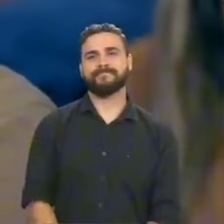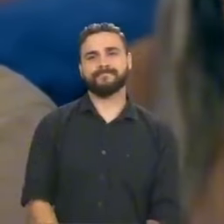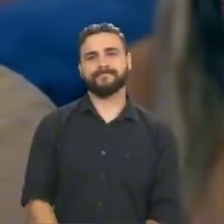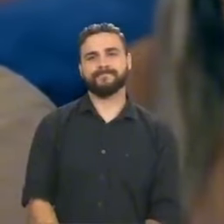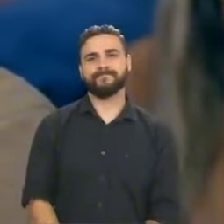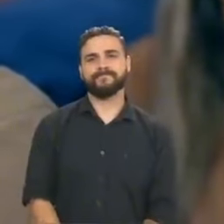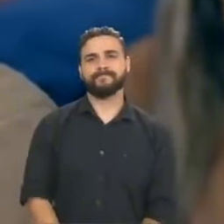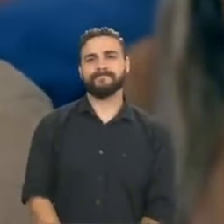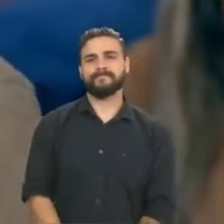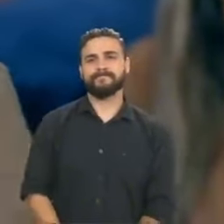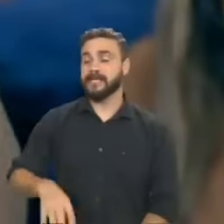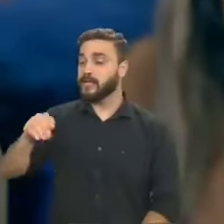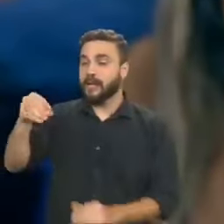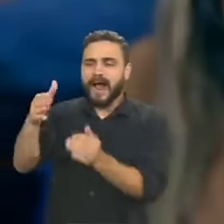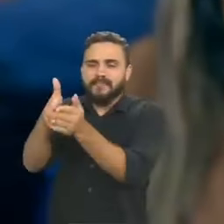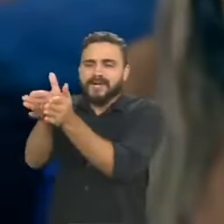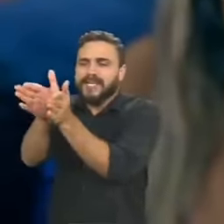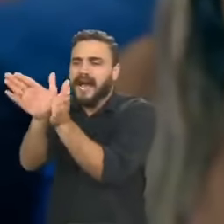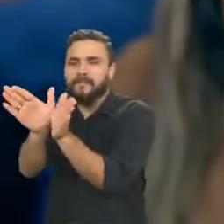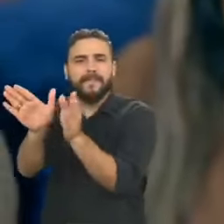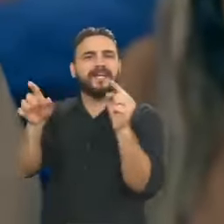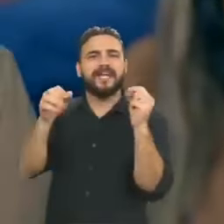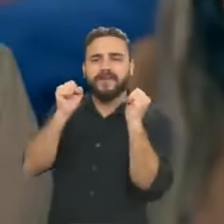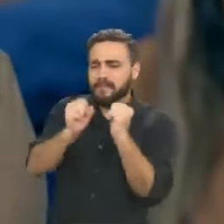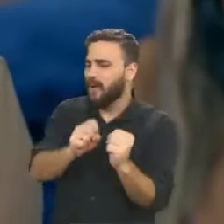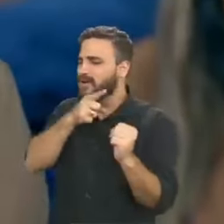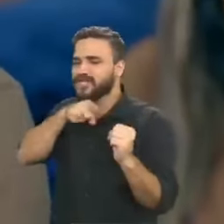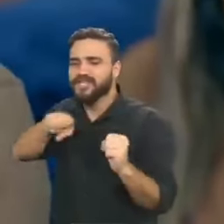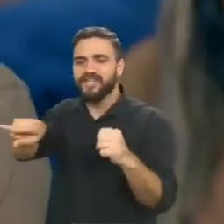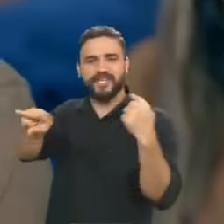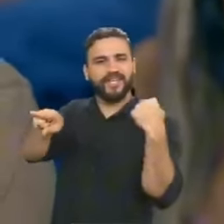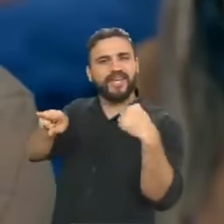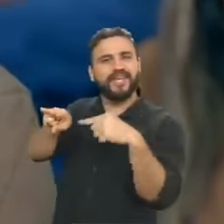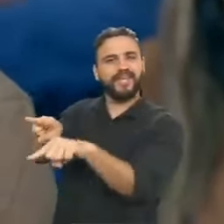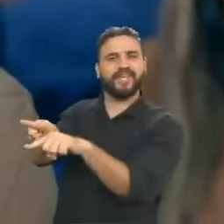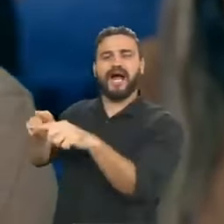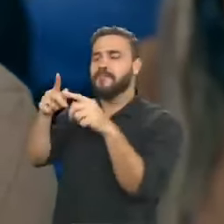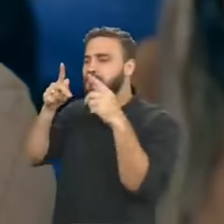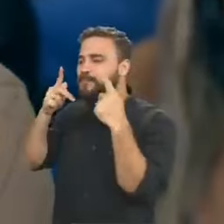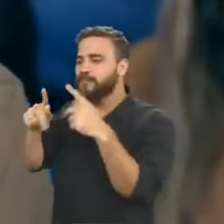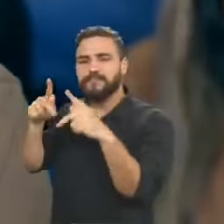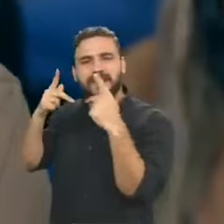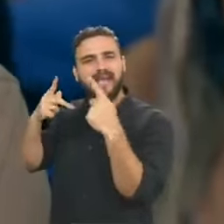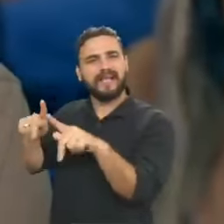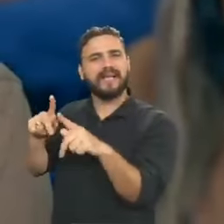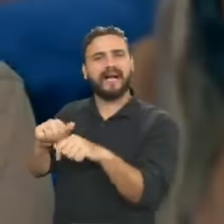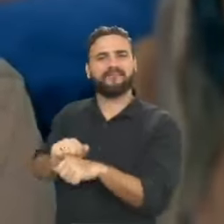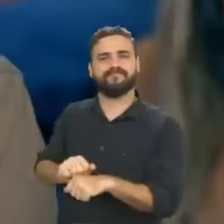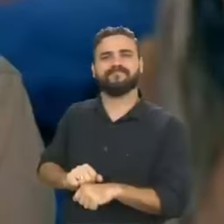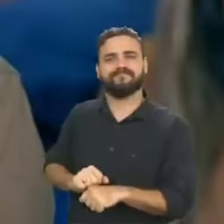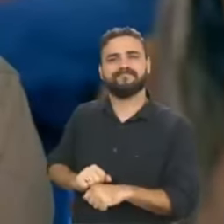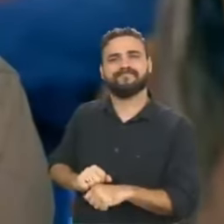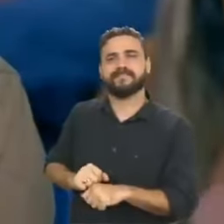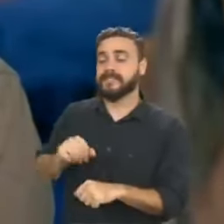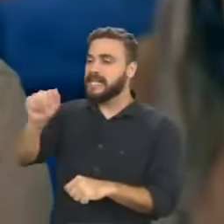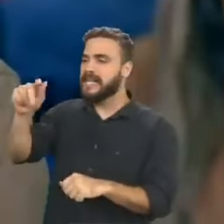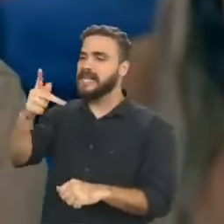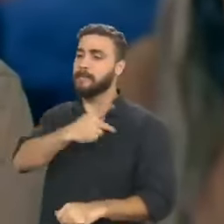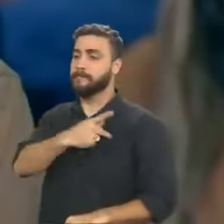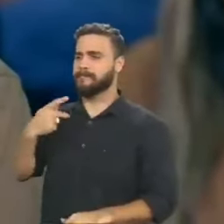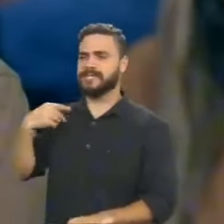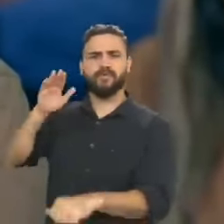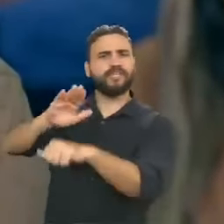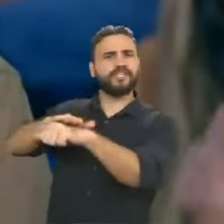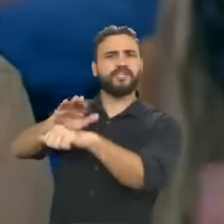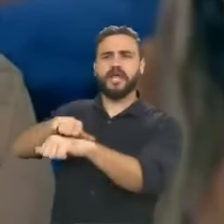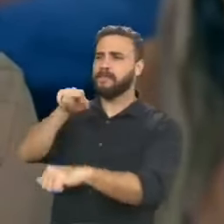temos lá apenas, né, 2 casais de brasileiros lá, mas consagramos vários pastores. Todos os nossos